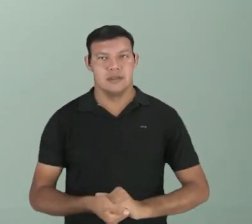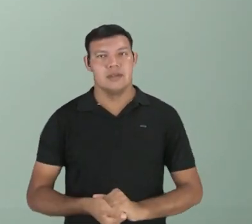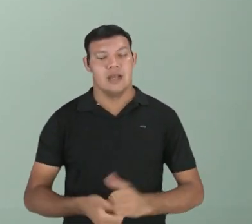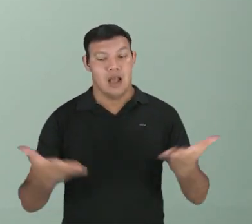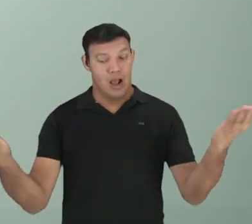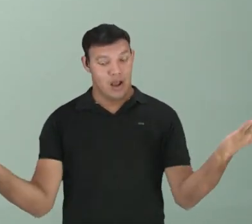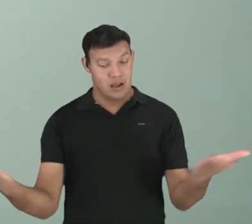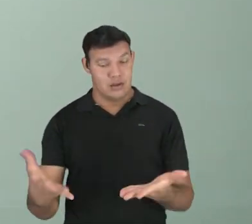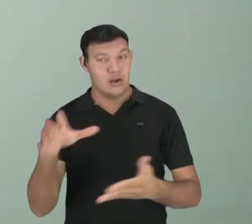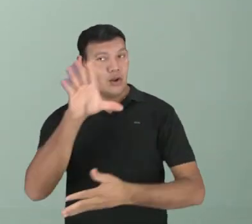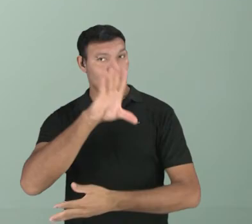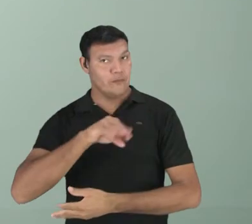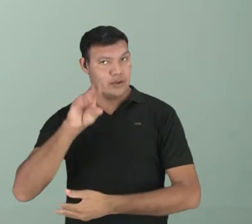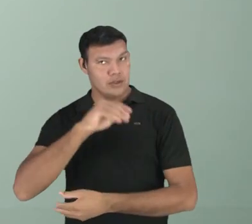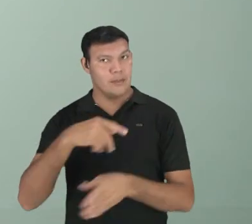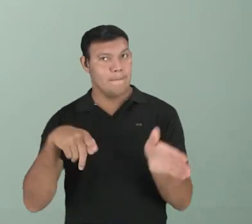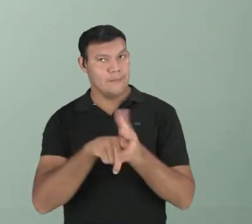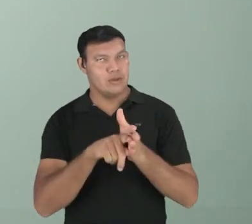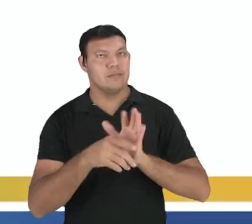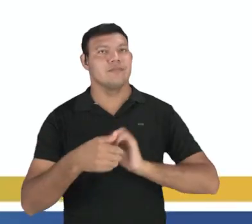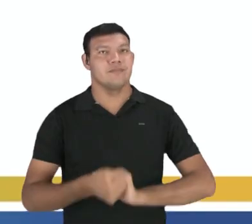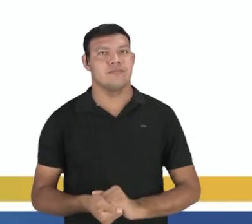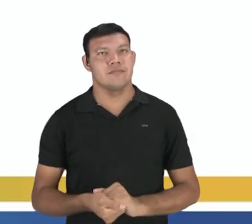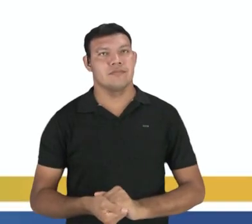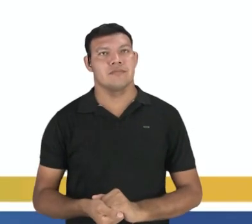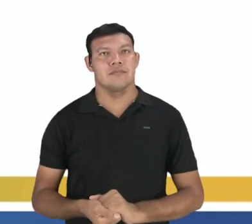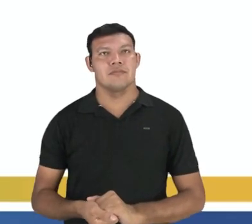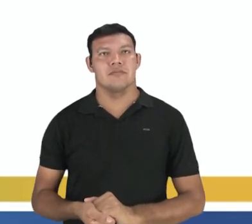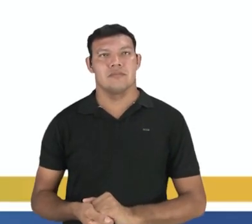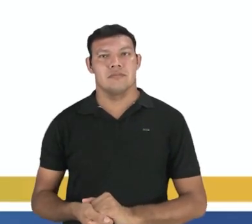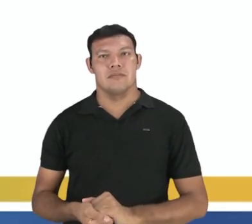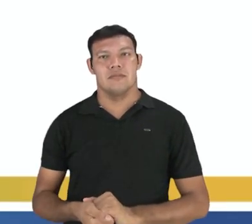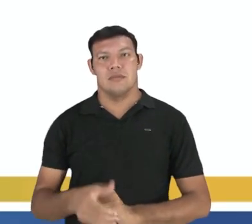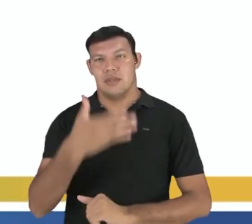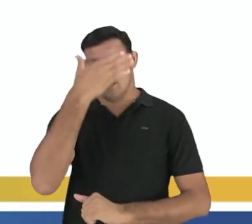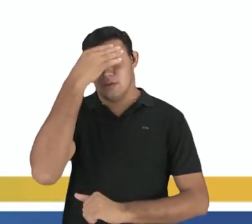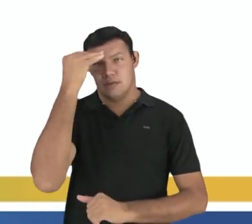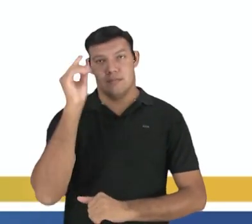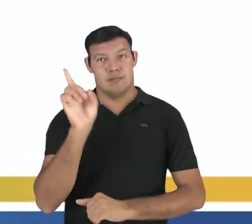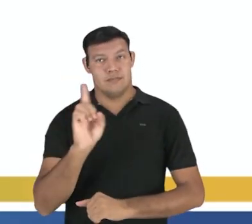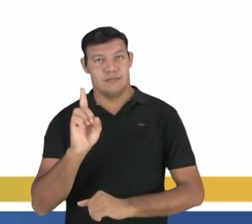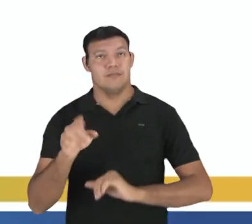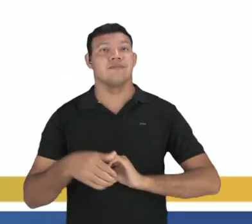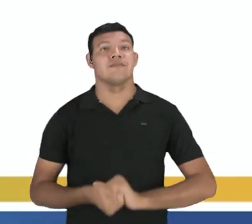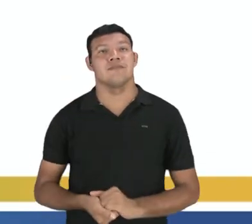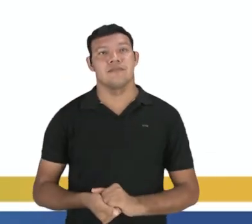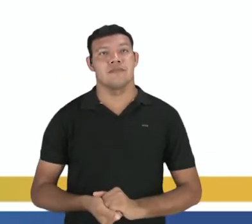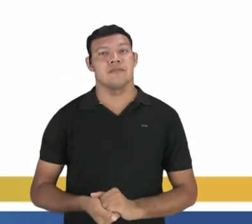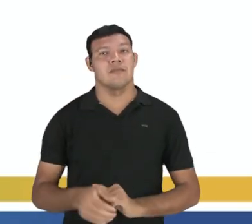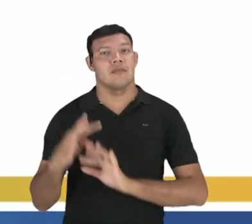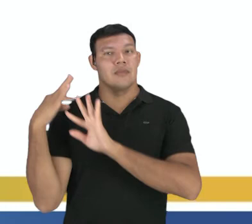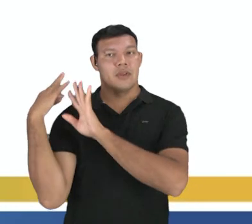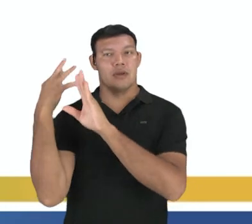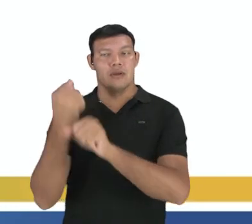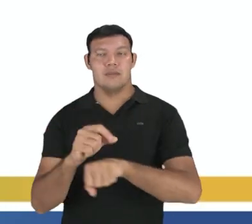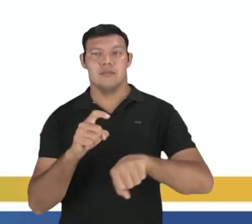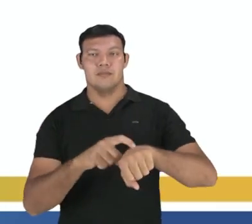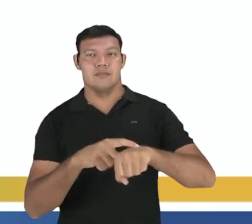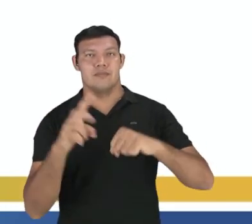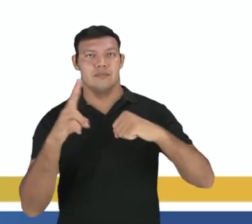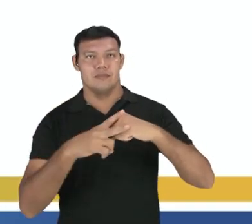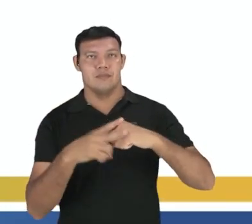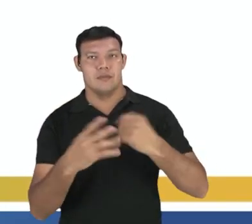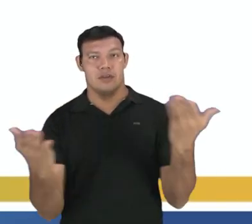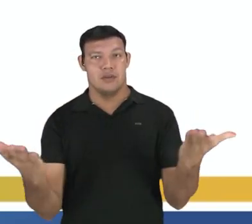momento agora da fala, ok? Só para não esquecer, vamos relembrar aí um pouquinho os tempos